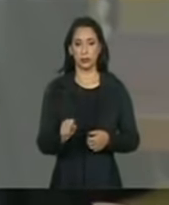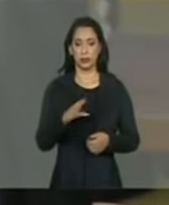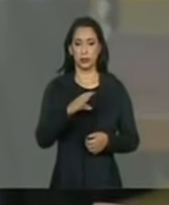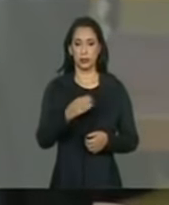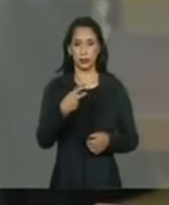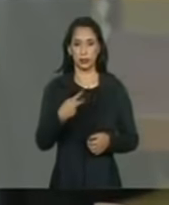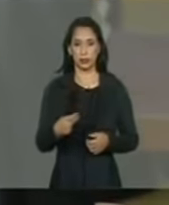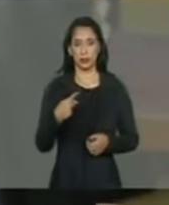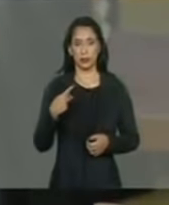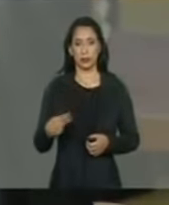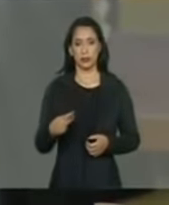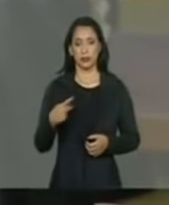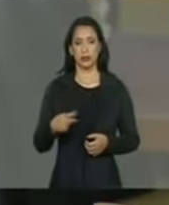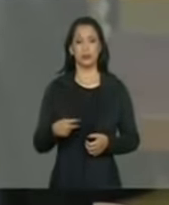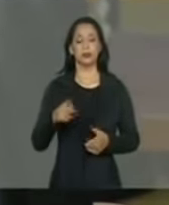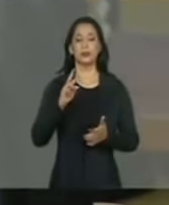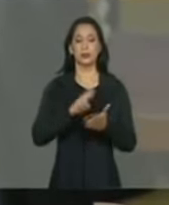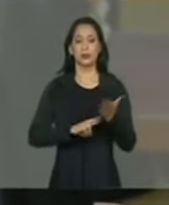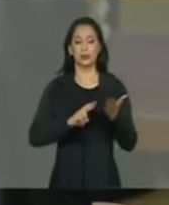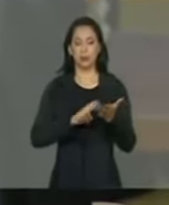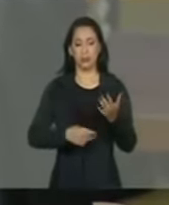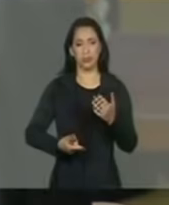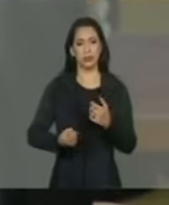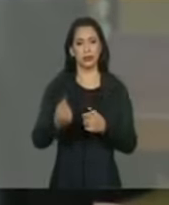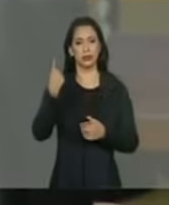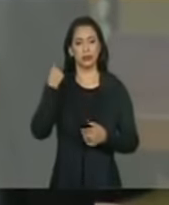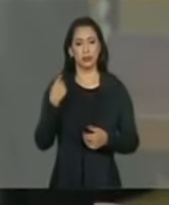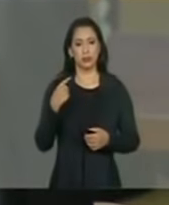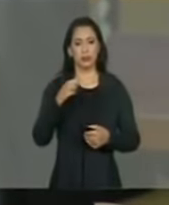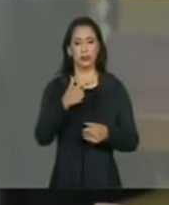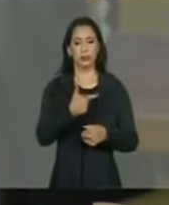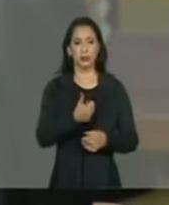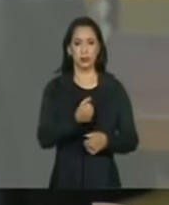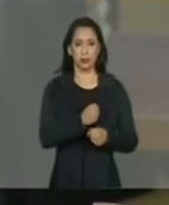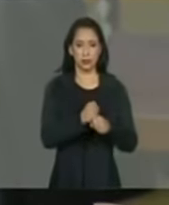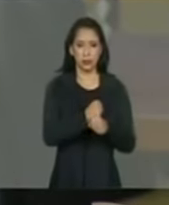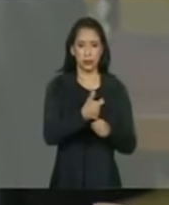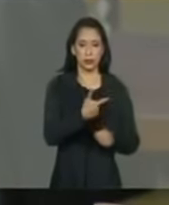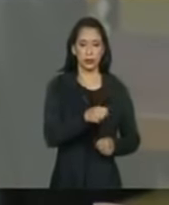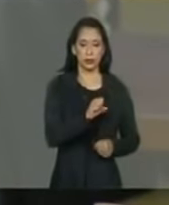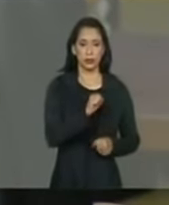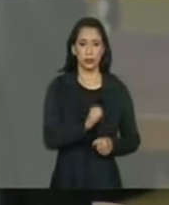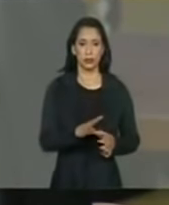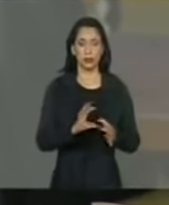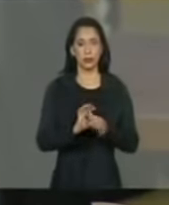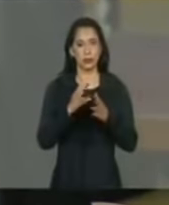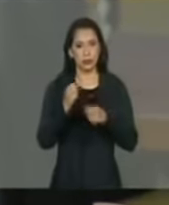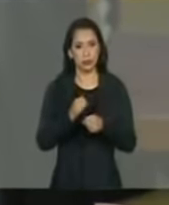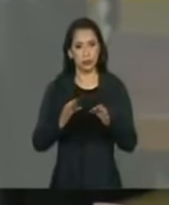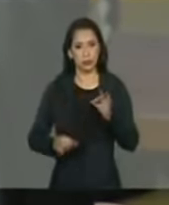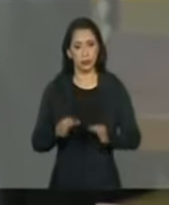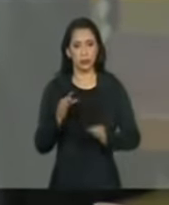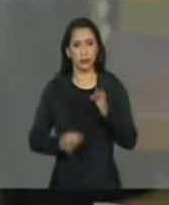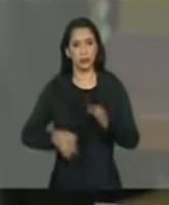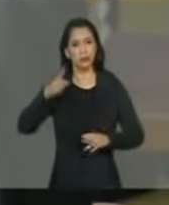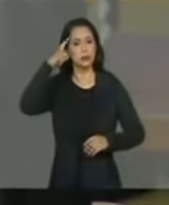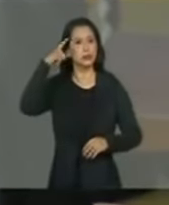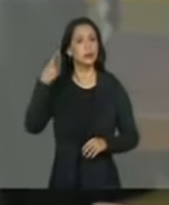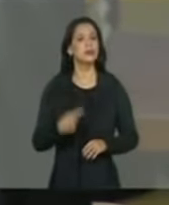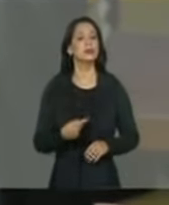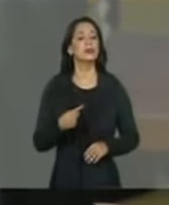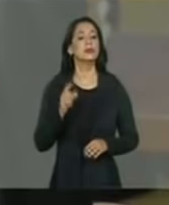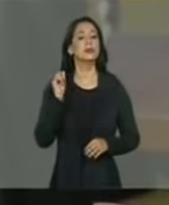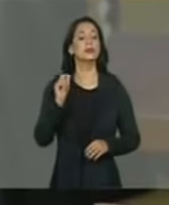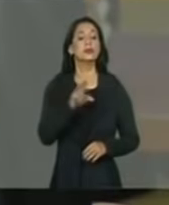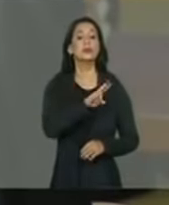redação anterior à reforma processual penal 2008 que autoriza o juiz na prolação da decisão de pronúncia a ordenar o lançamento